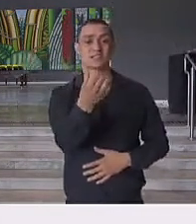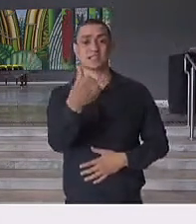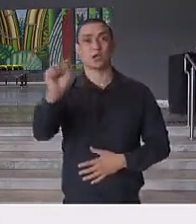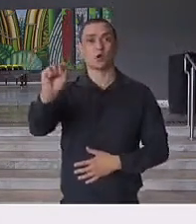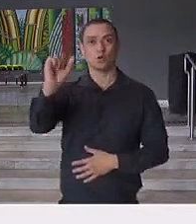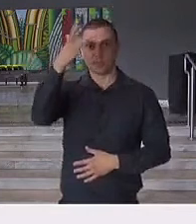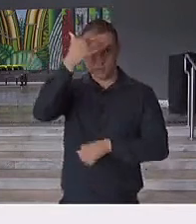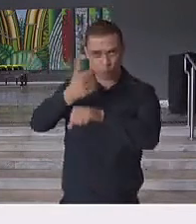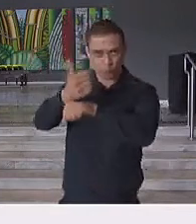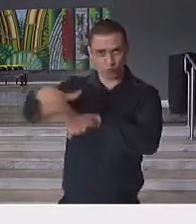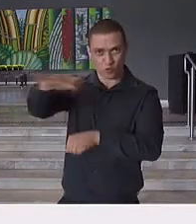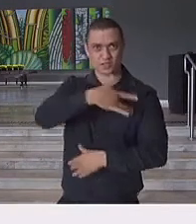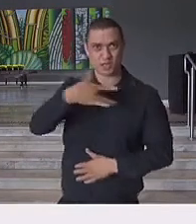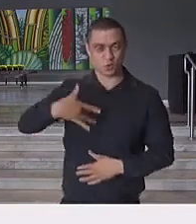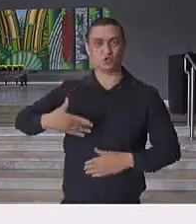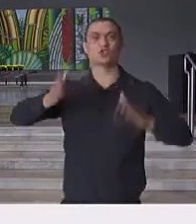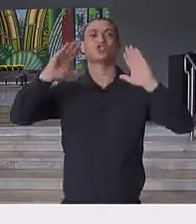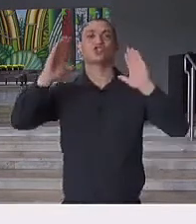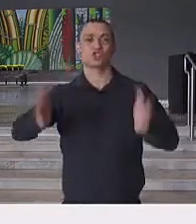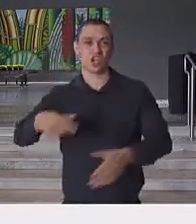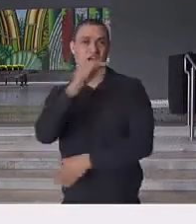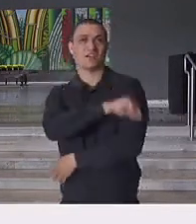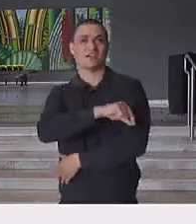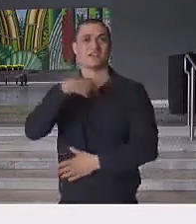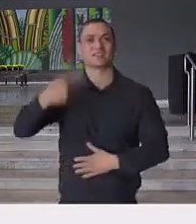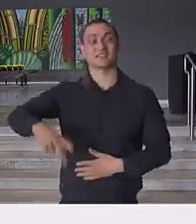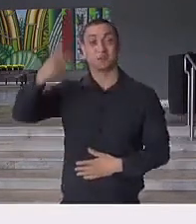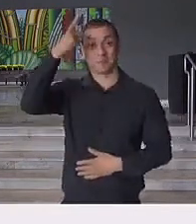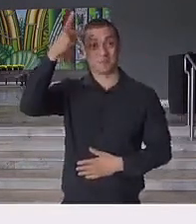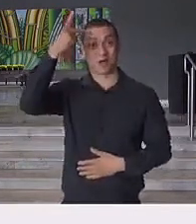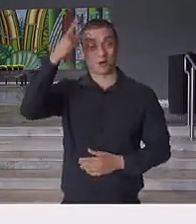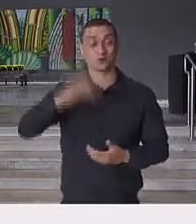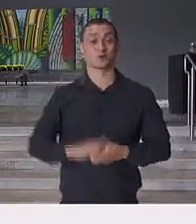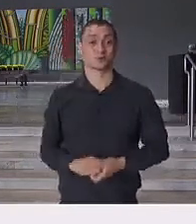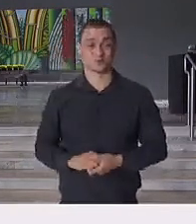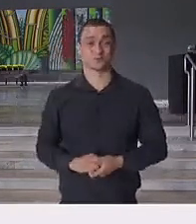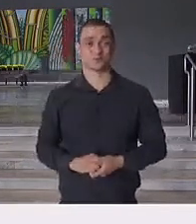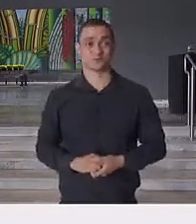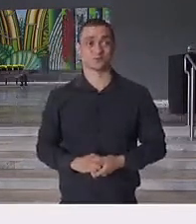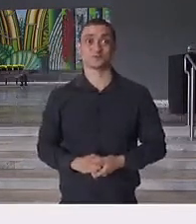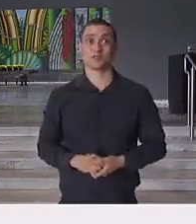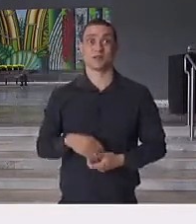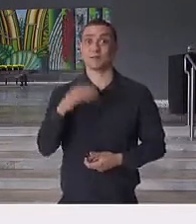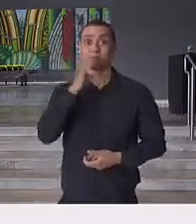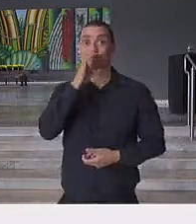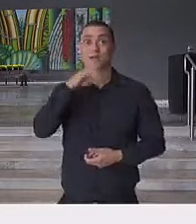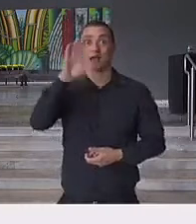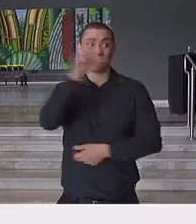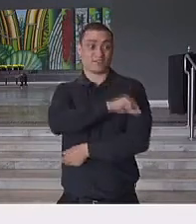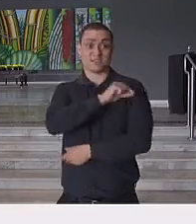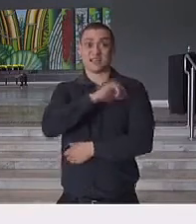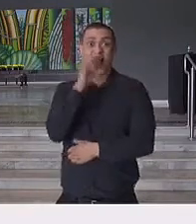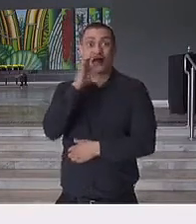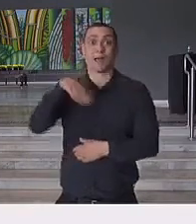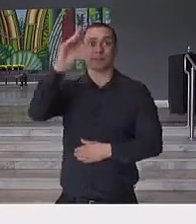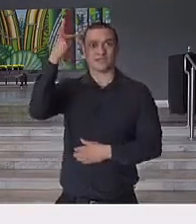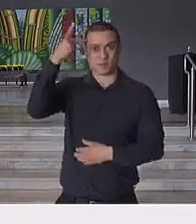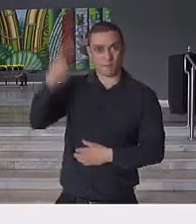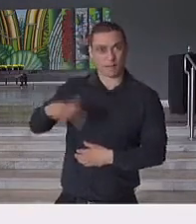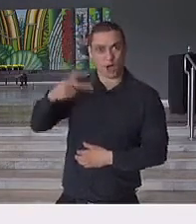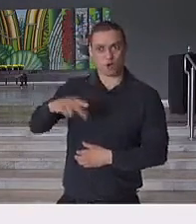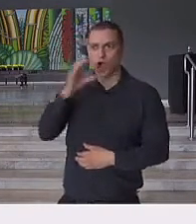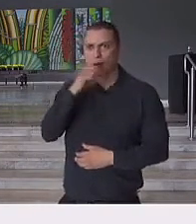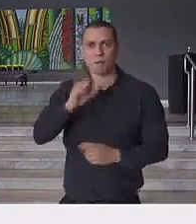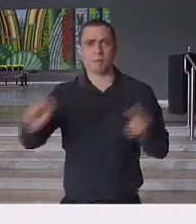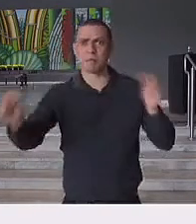77.868 profissionais de saúde em São Paulo já vacinados. É a mais rápida vacinação já feita aqui em